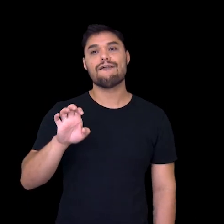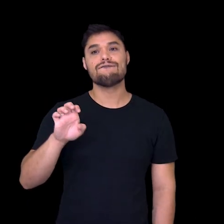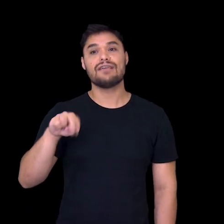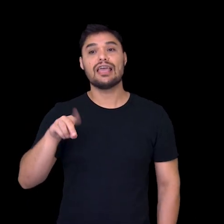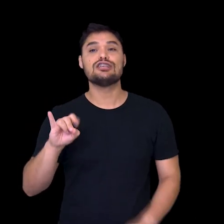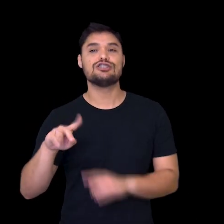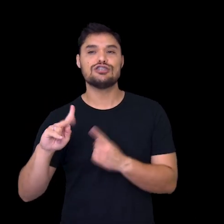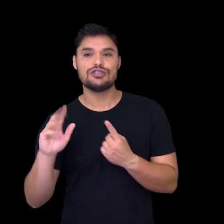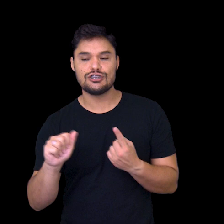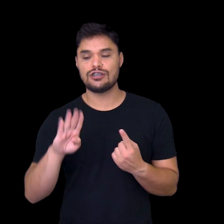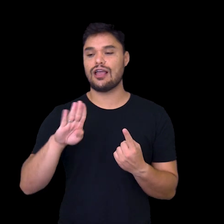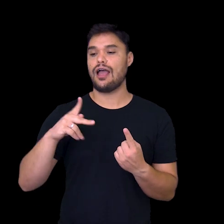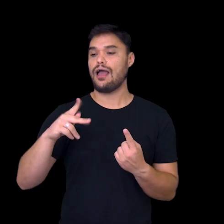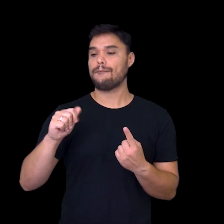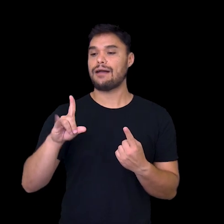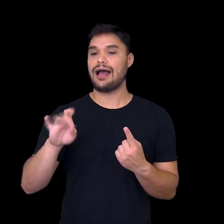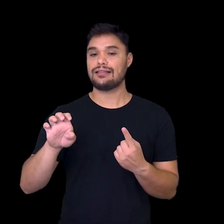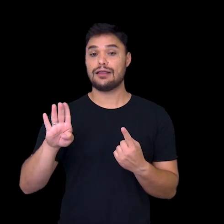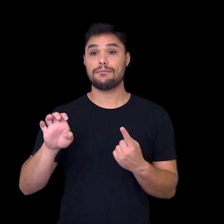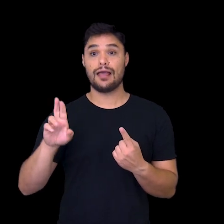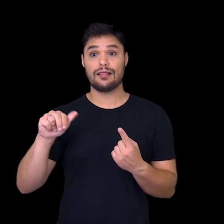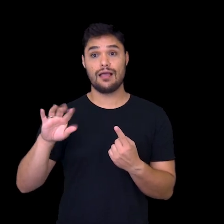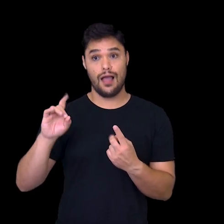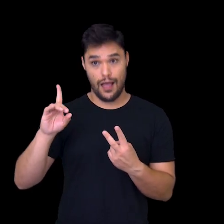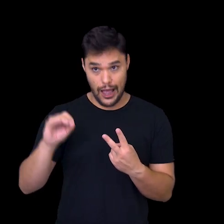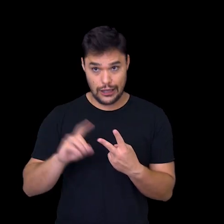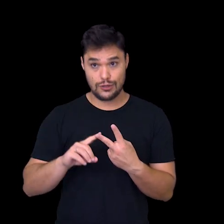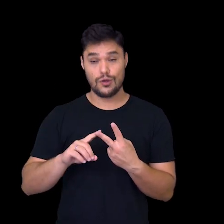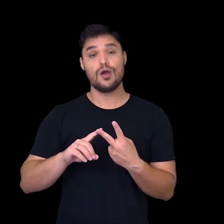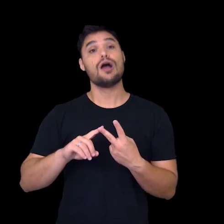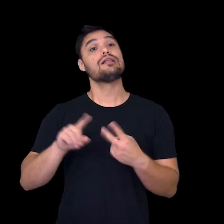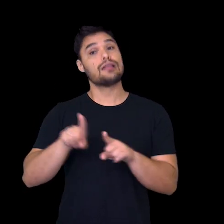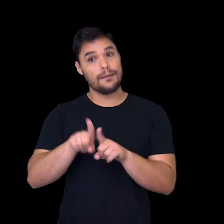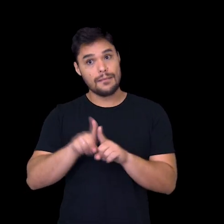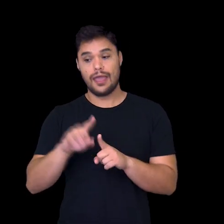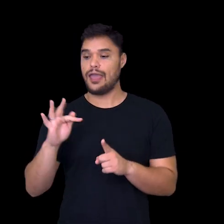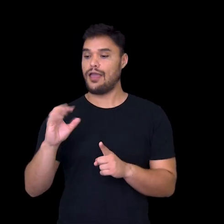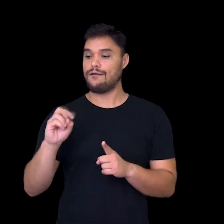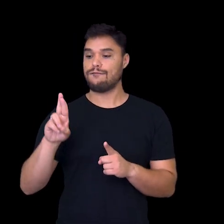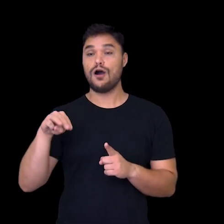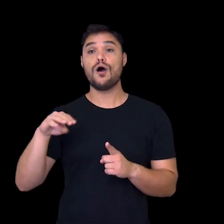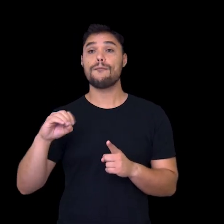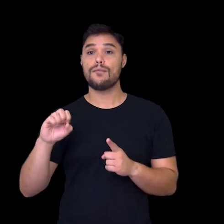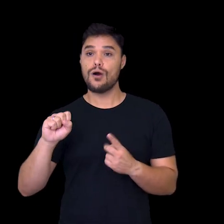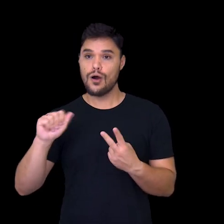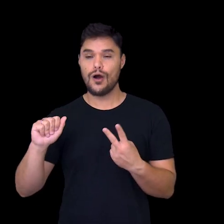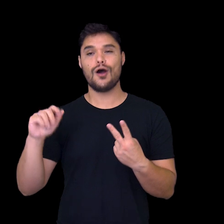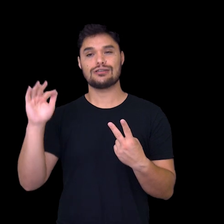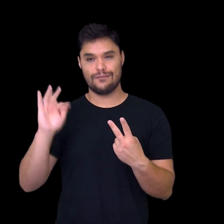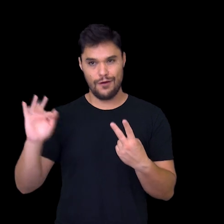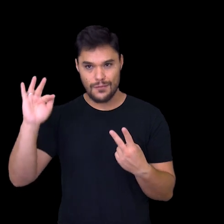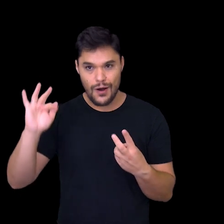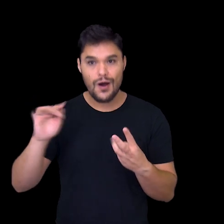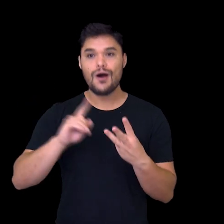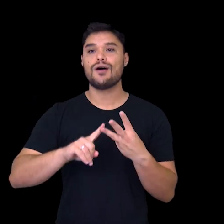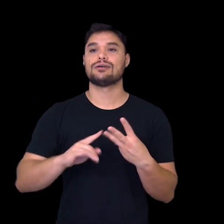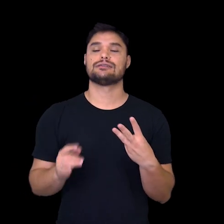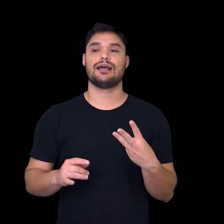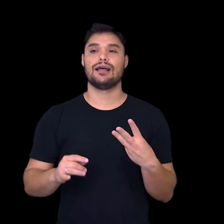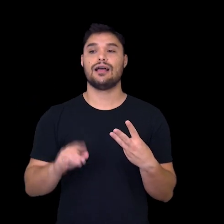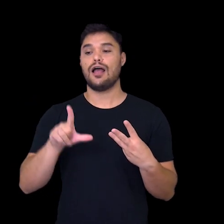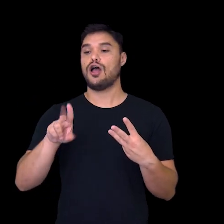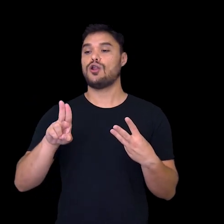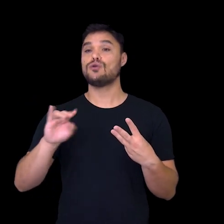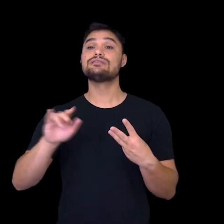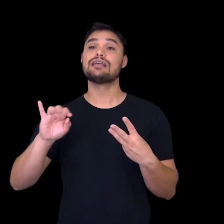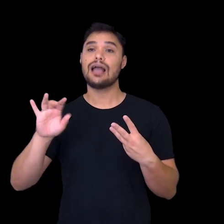de Vendinha, de Padre. Cristiane Portela, Departamento de História, UNB. Formosa e todas essas localidades,